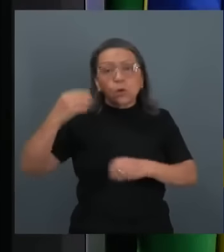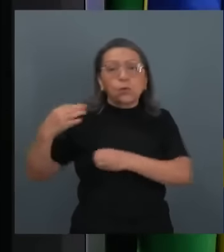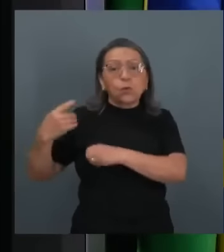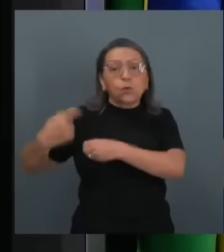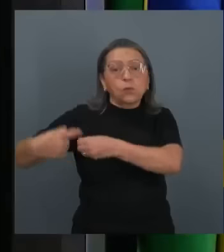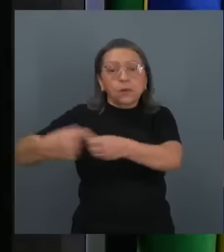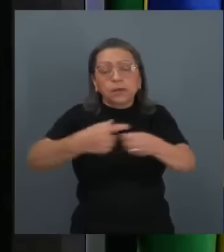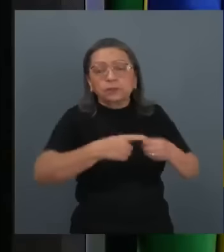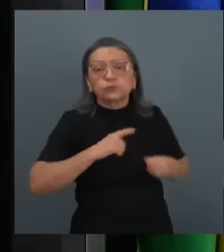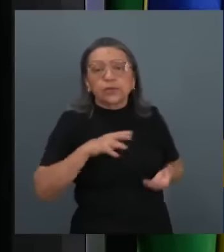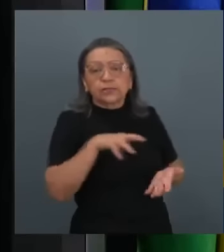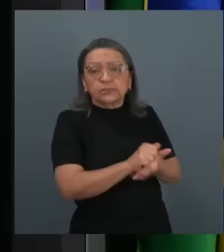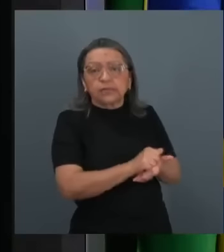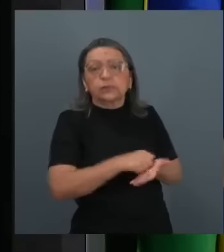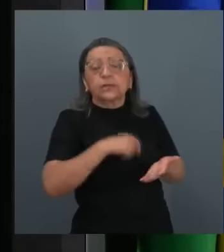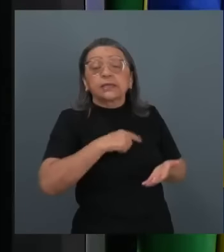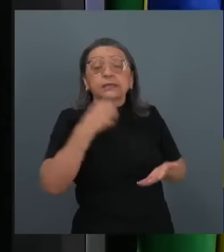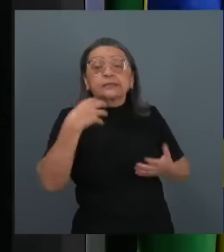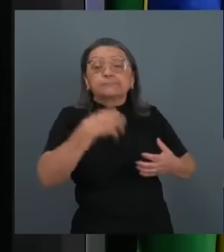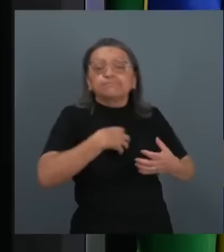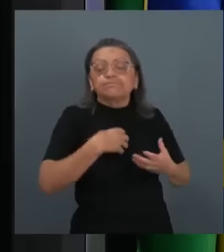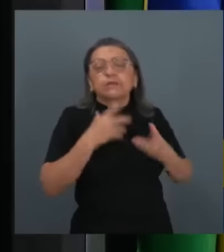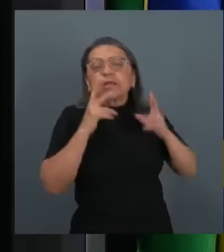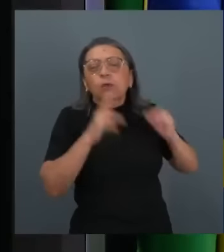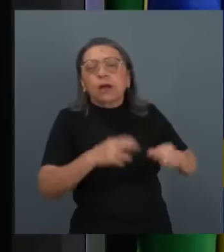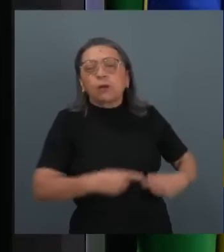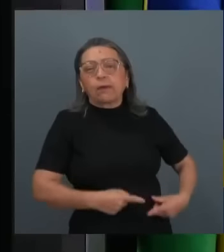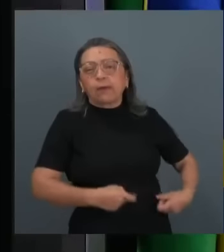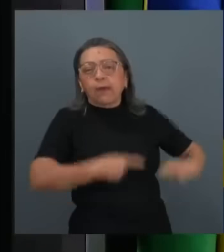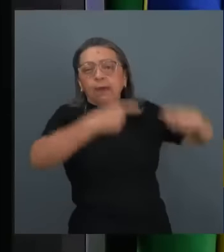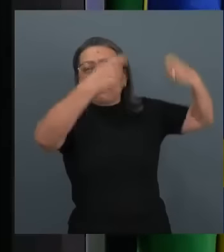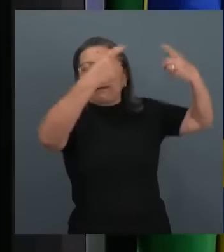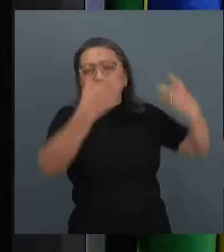senadora Damares, em situações de guerra civil.